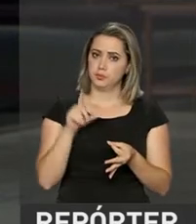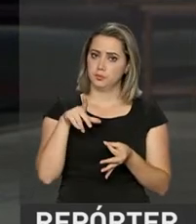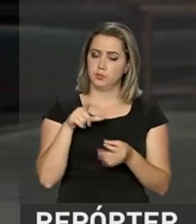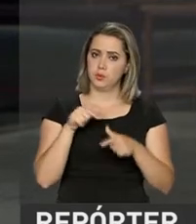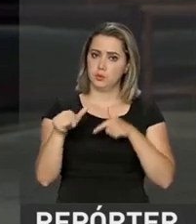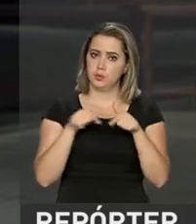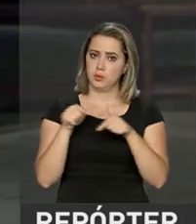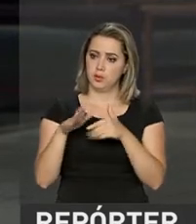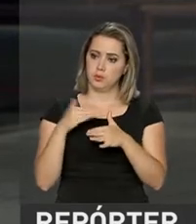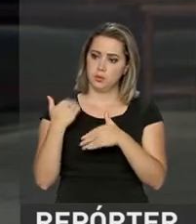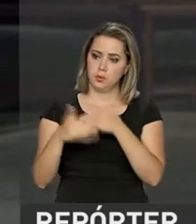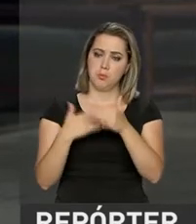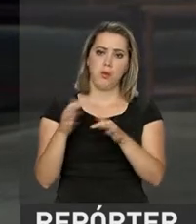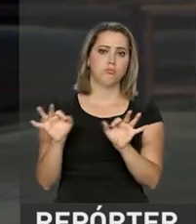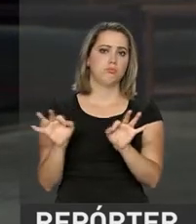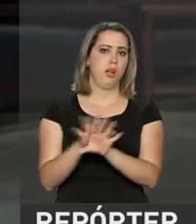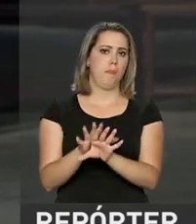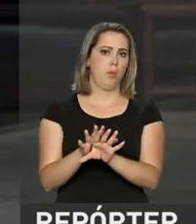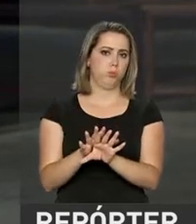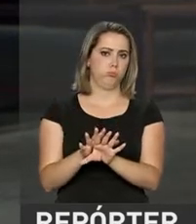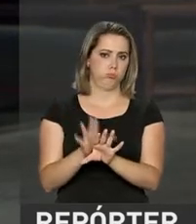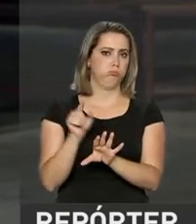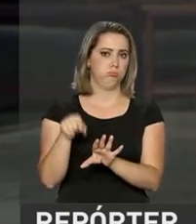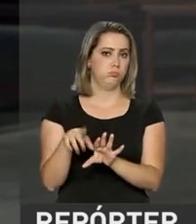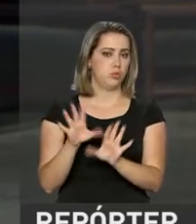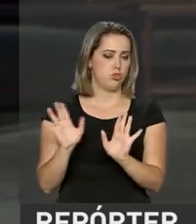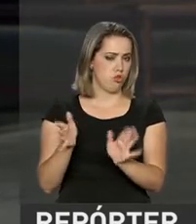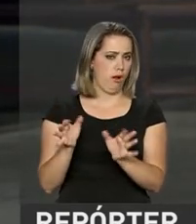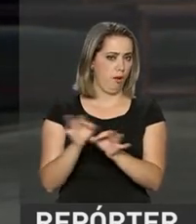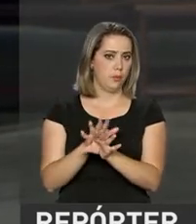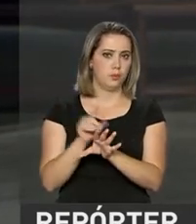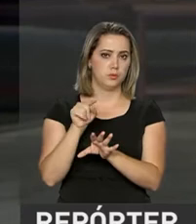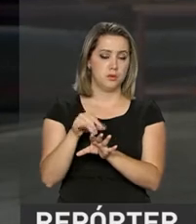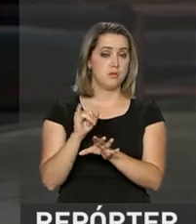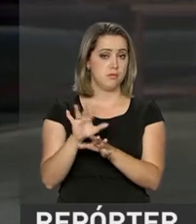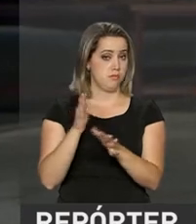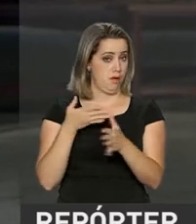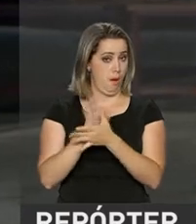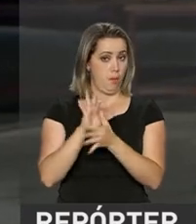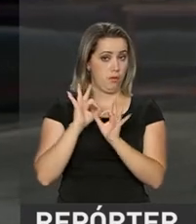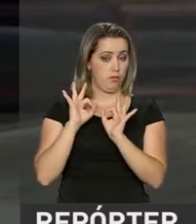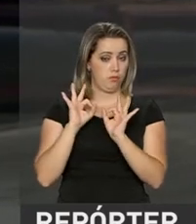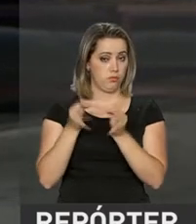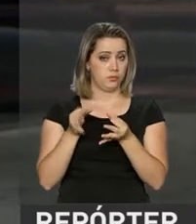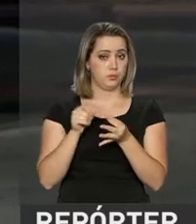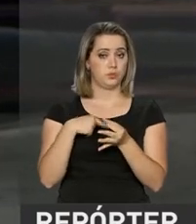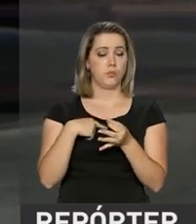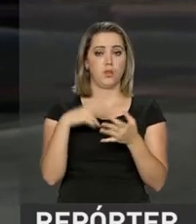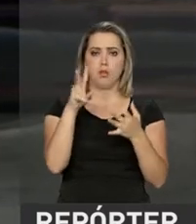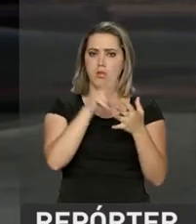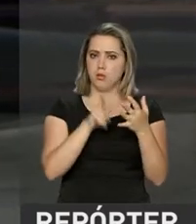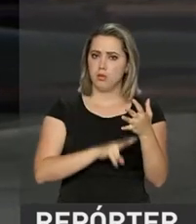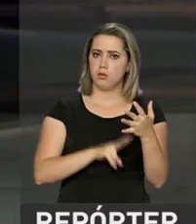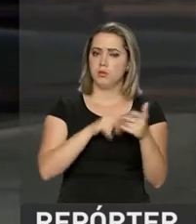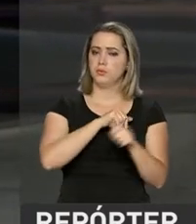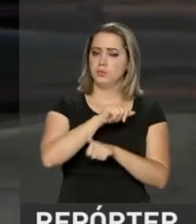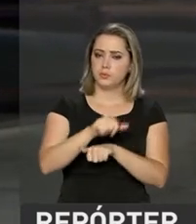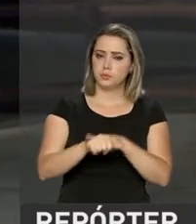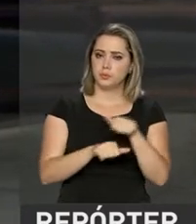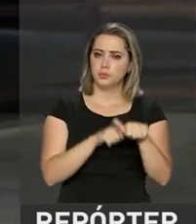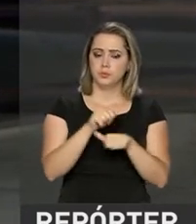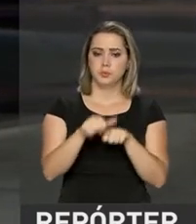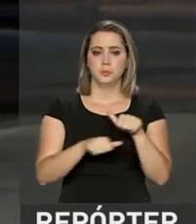da comissão se encerram e o texto do deputado arthur maia que propõe essas mudanças